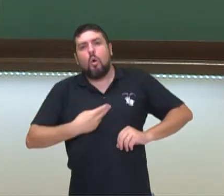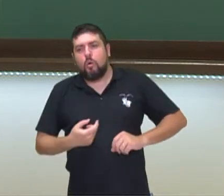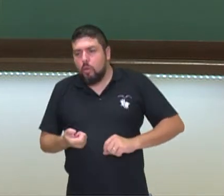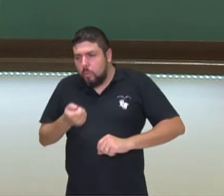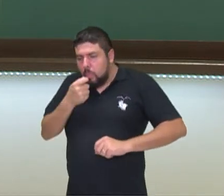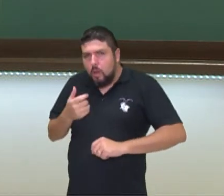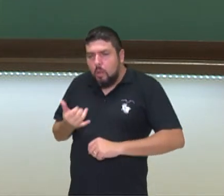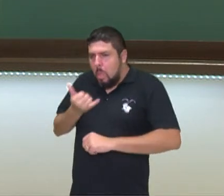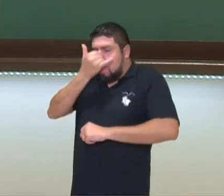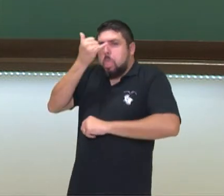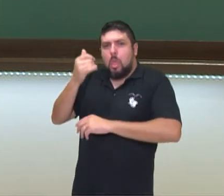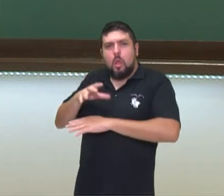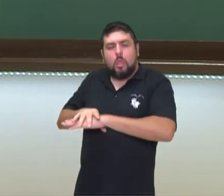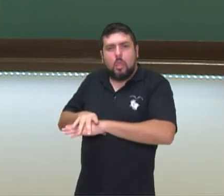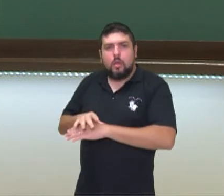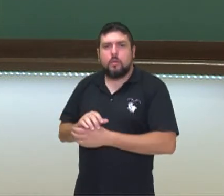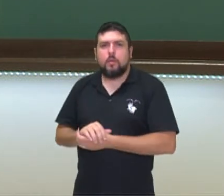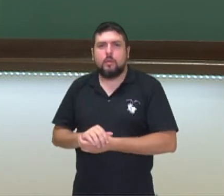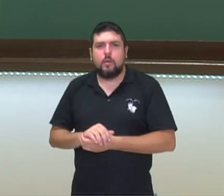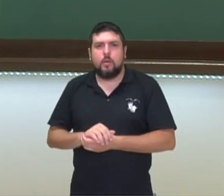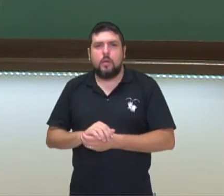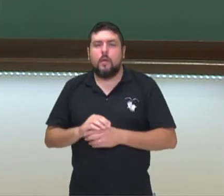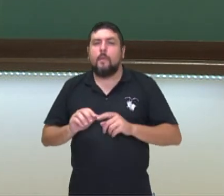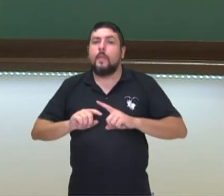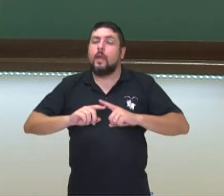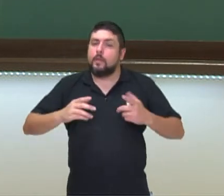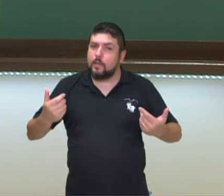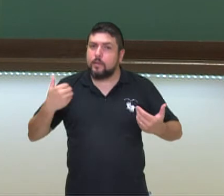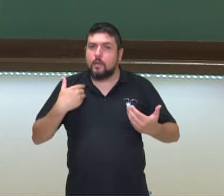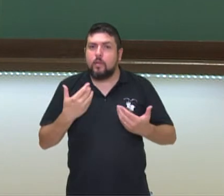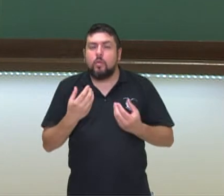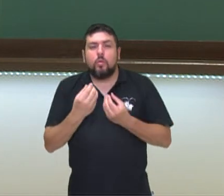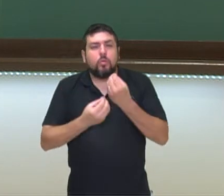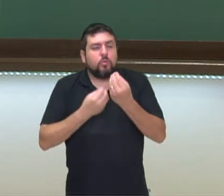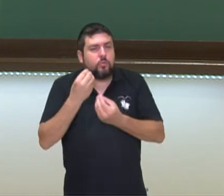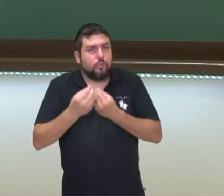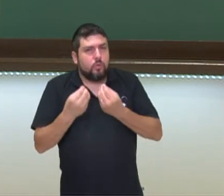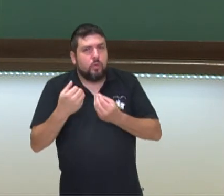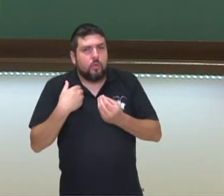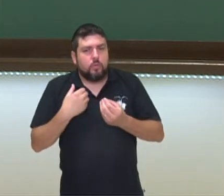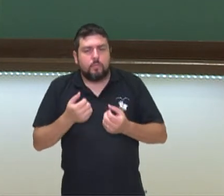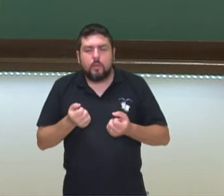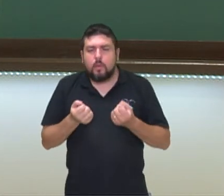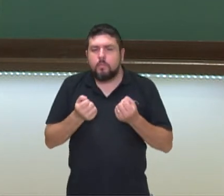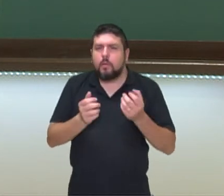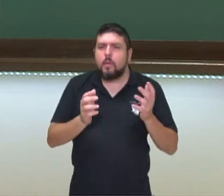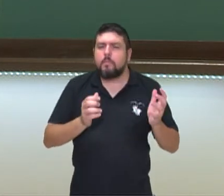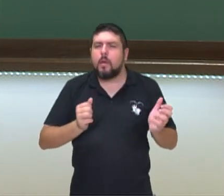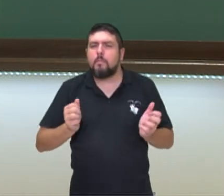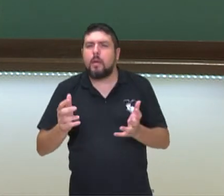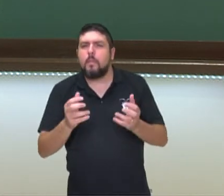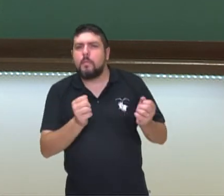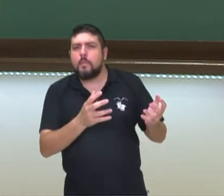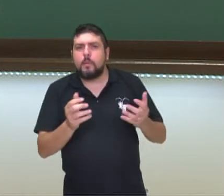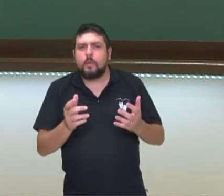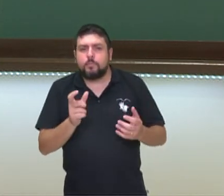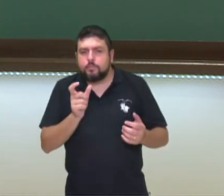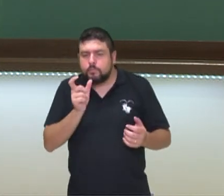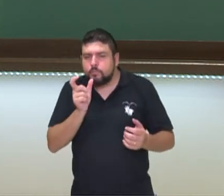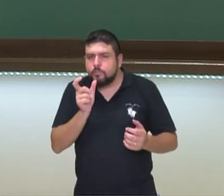aprender essas técnicas é fundamental para não transmitir uma mensagem diferente do que você queria da sua